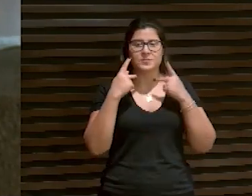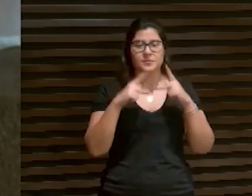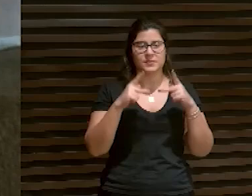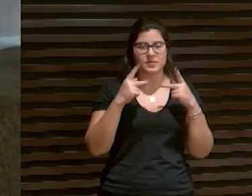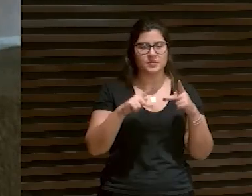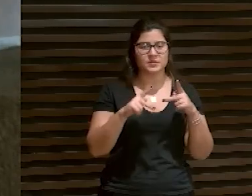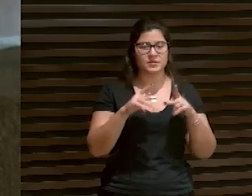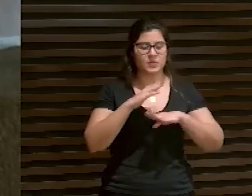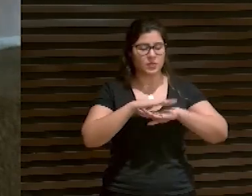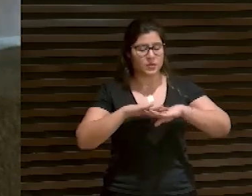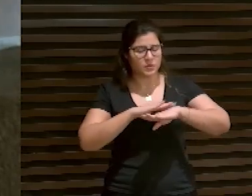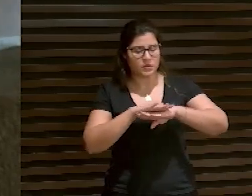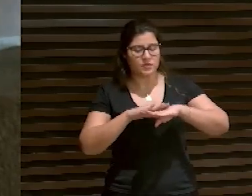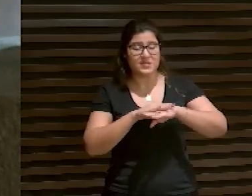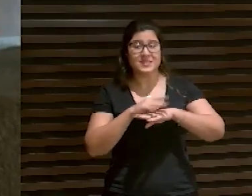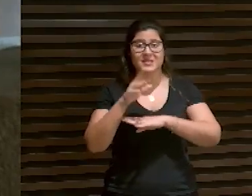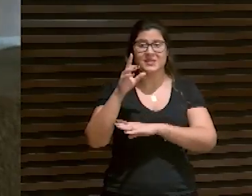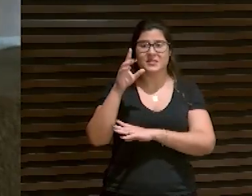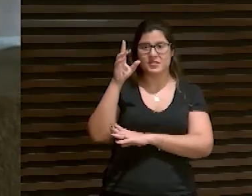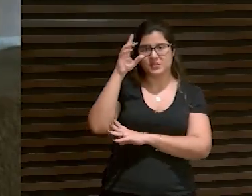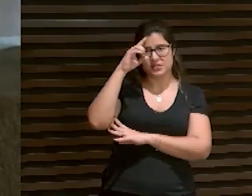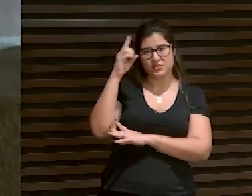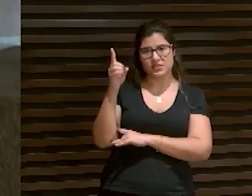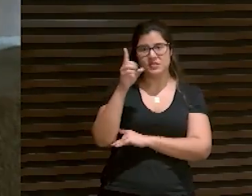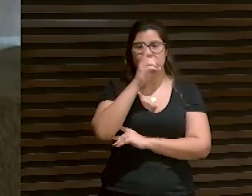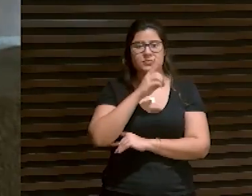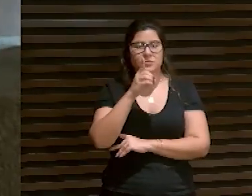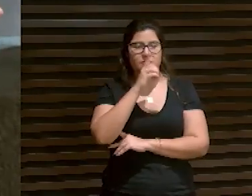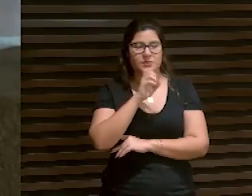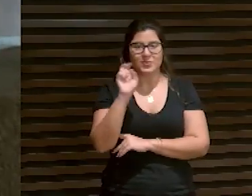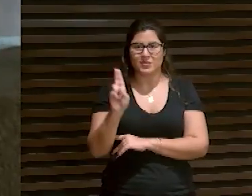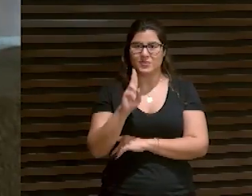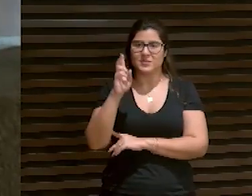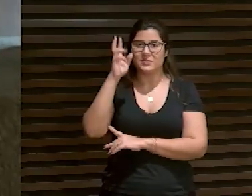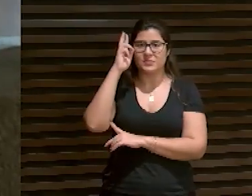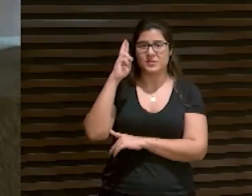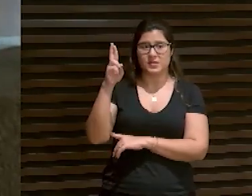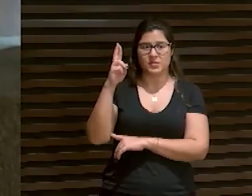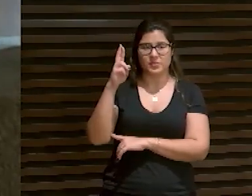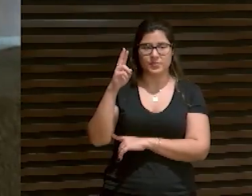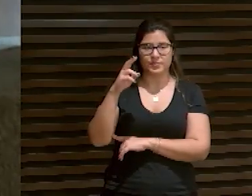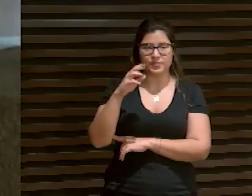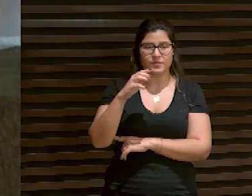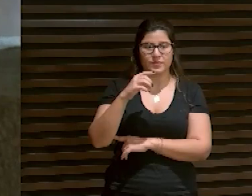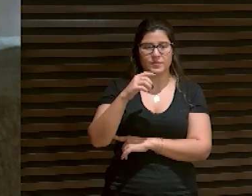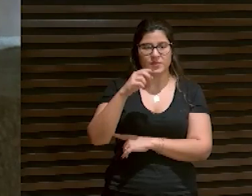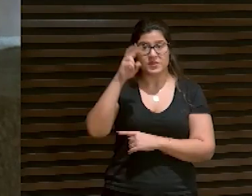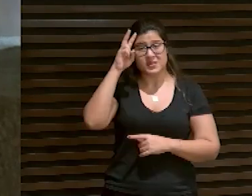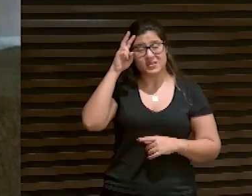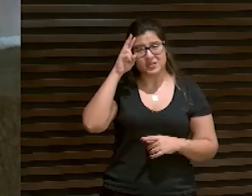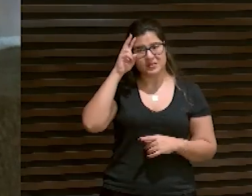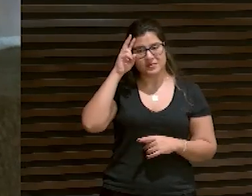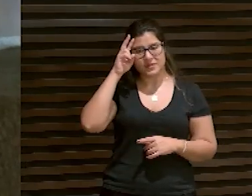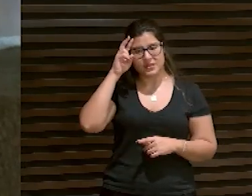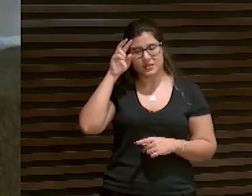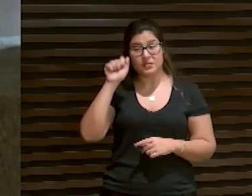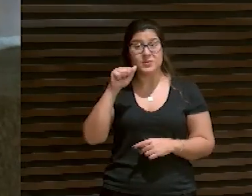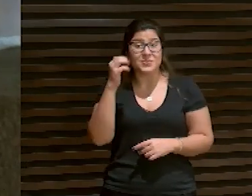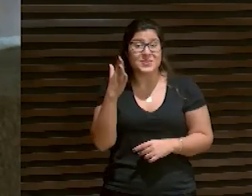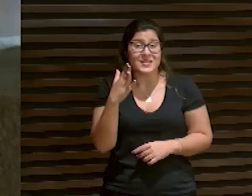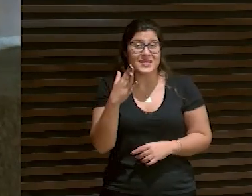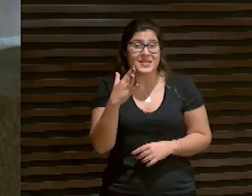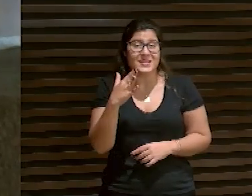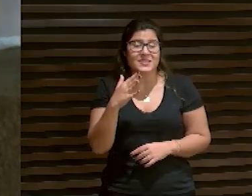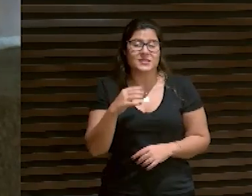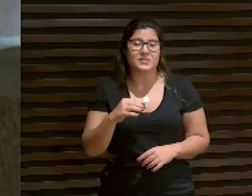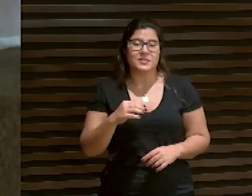pastor. O dia do domingo é o dia que o pastor é usado pelo Senhor. Aí chega a segunda-feira, o que acontece? O pastor está novamente sozinho com